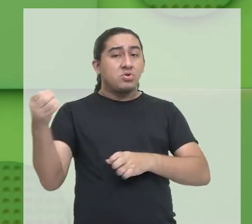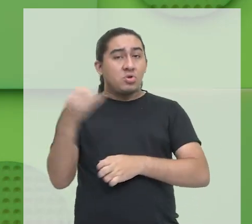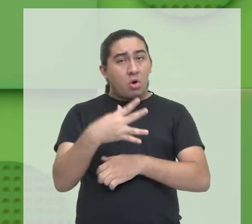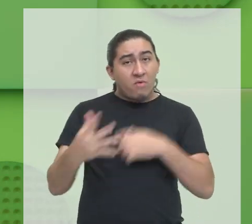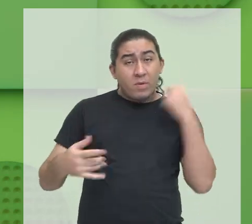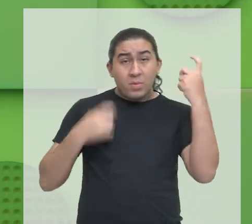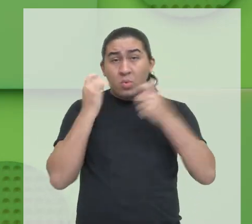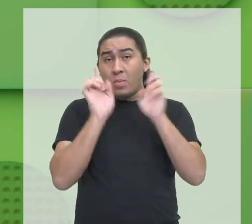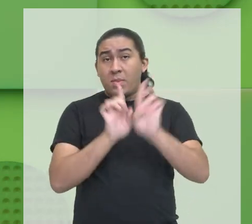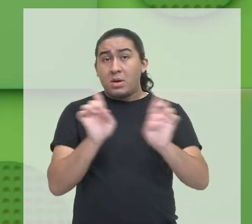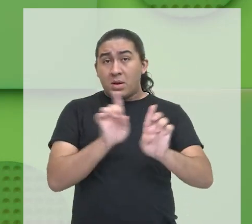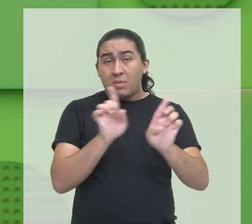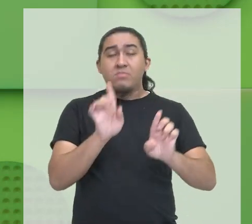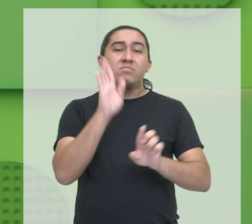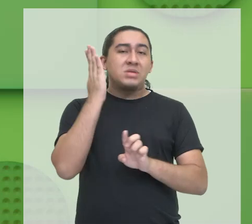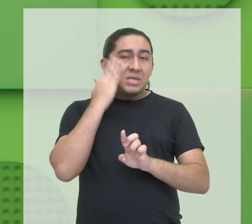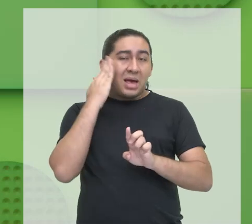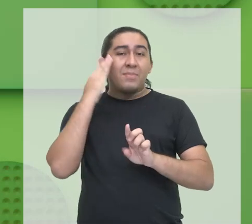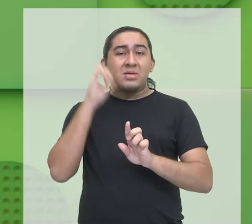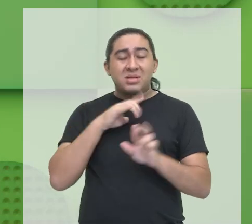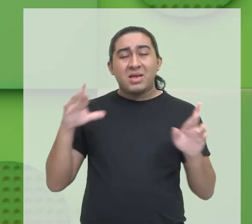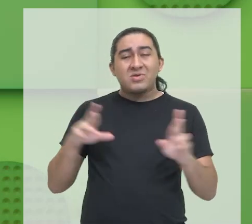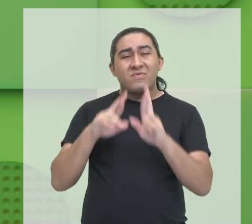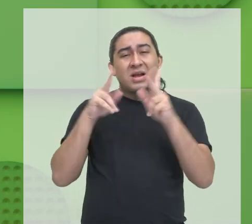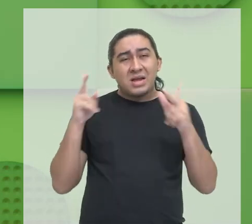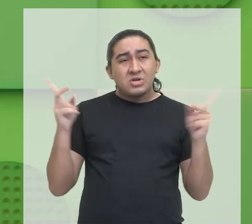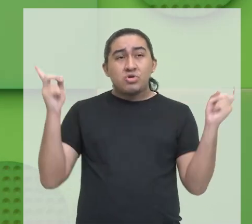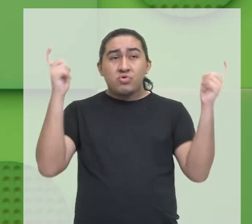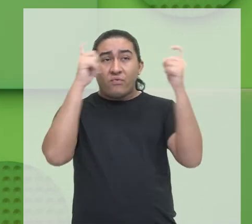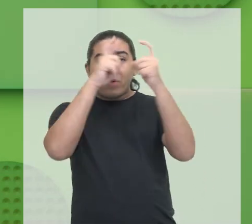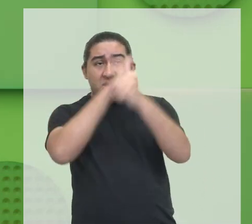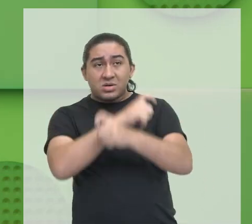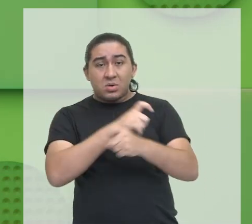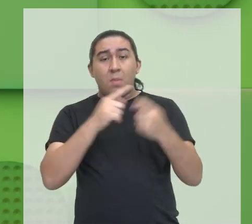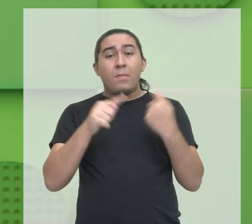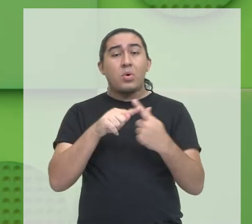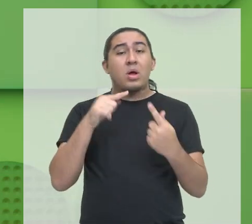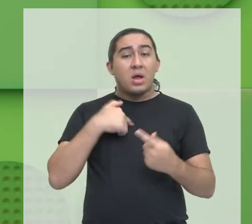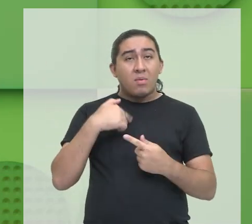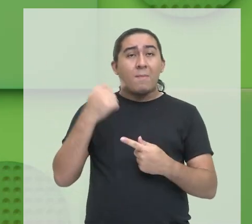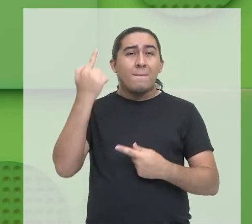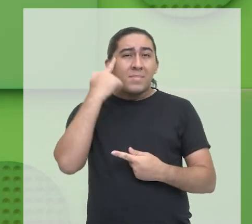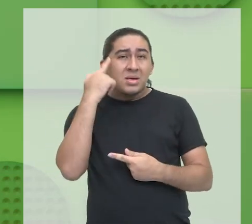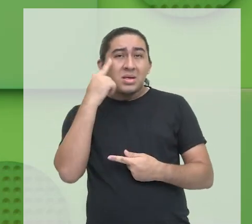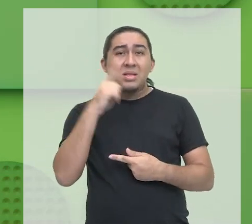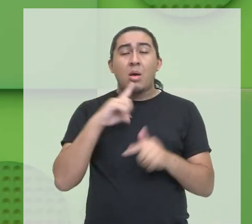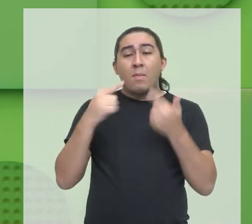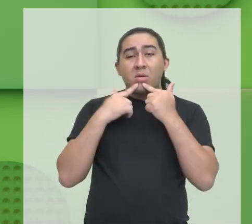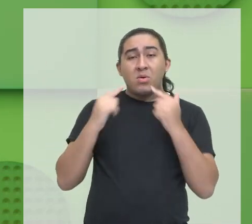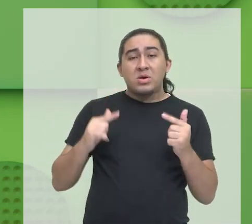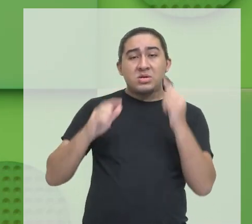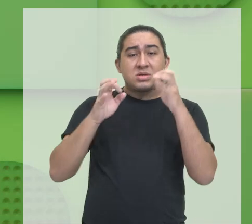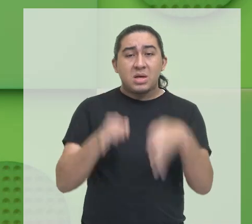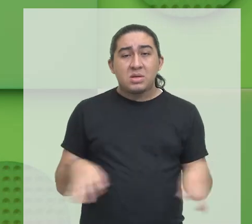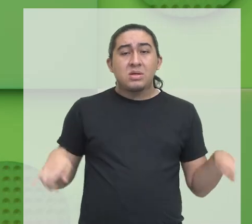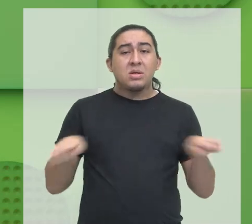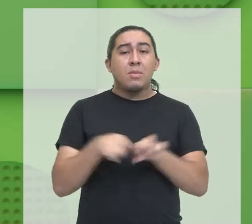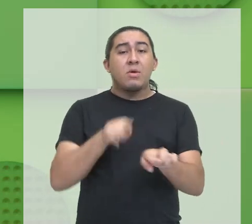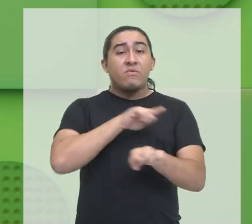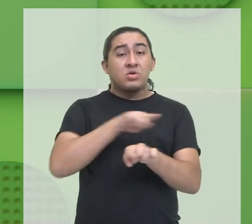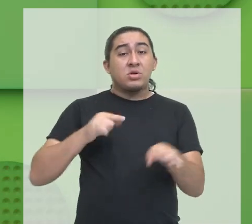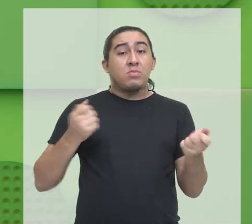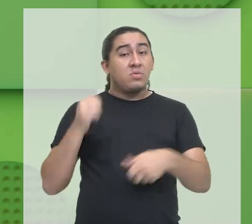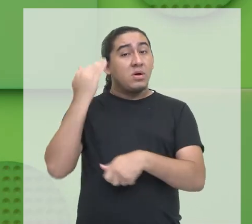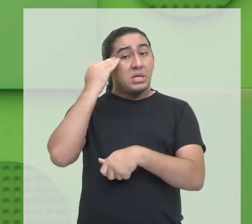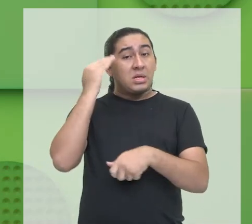eu sei que são um pouco complicadas às vezes, quando a gente tem o primeiro contato, que eu vou buscar aqui uma linguagem mais acessível, explicar mais de uma vez que você